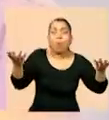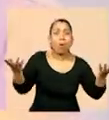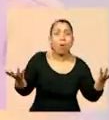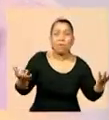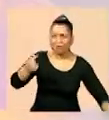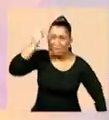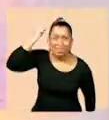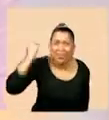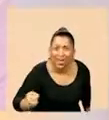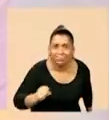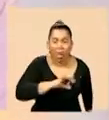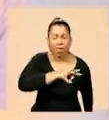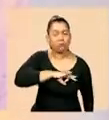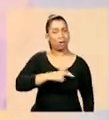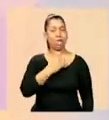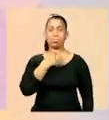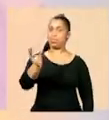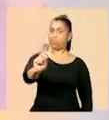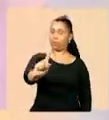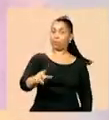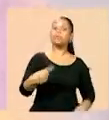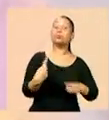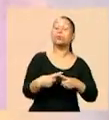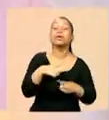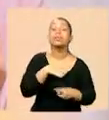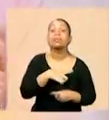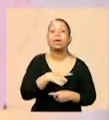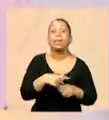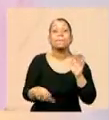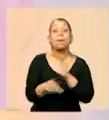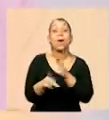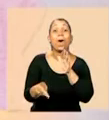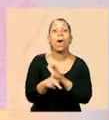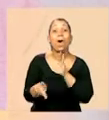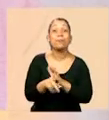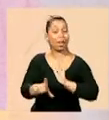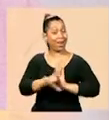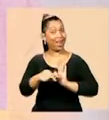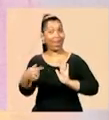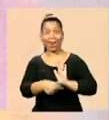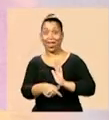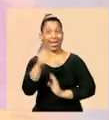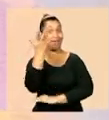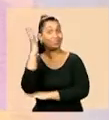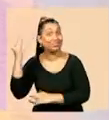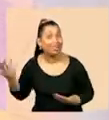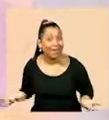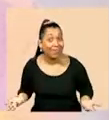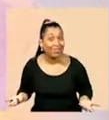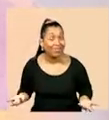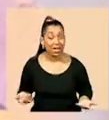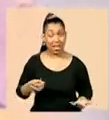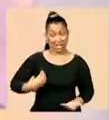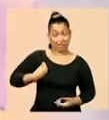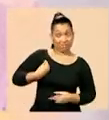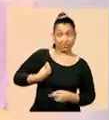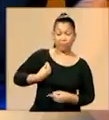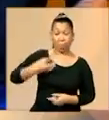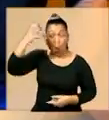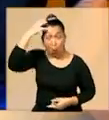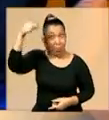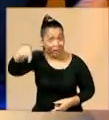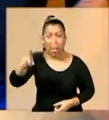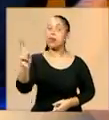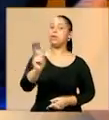gente não vai matar o animal, ele não está aqui por culpa dele. Então, a gente tem que conviver com a onça. Então, a gente vai passar para a situação de